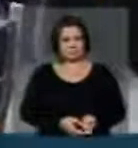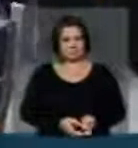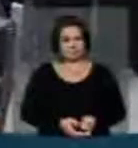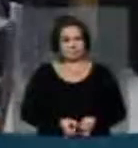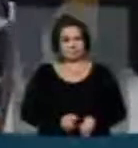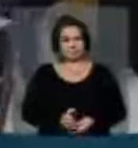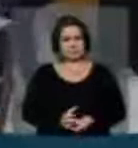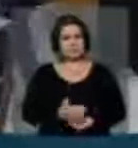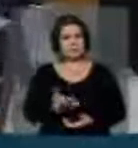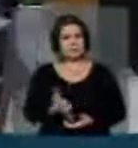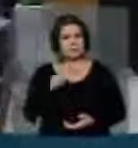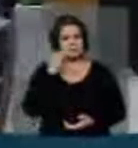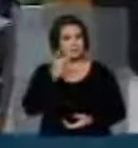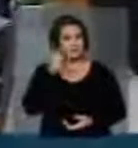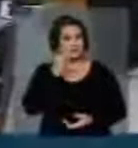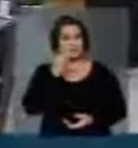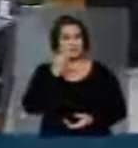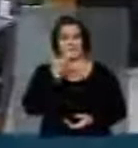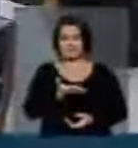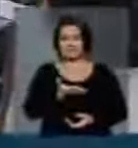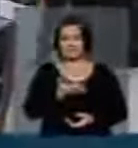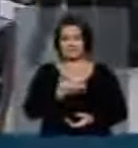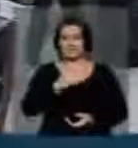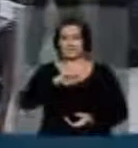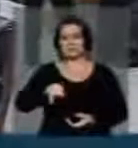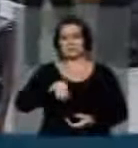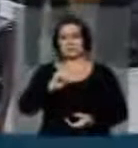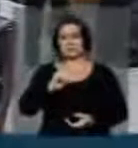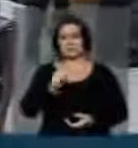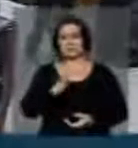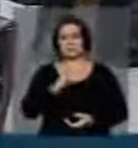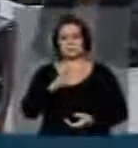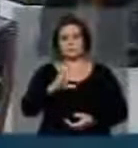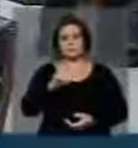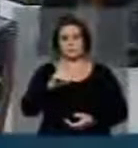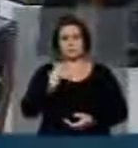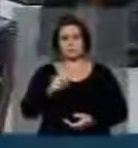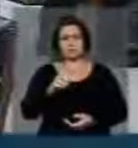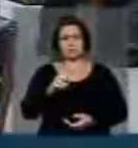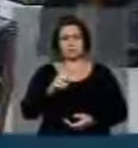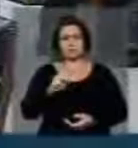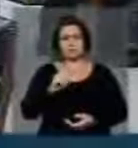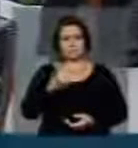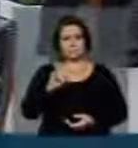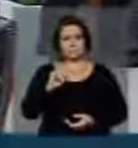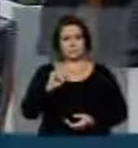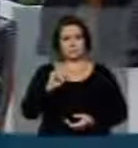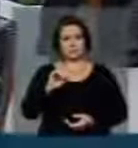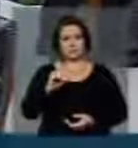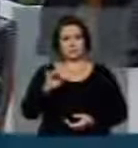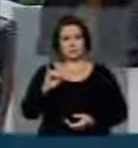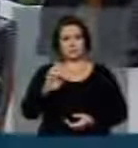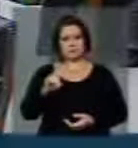Muito bem, Ferrinho. Cedo a palavra ao ilustre deputado João Caldas, Solidariedade Alagoas.